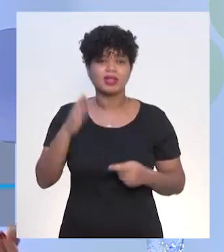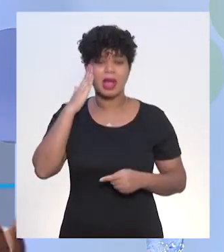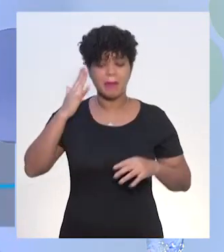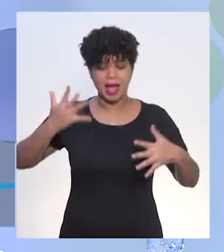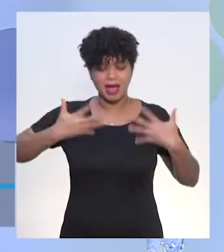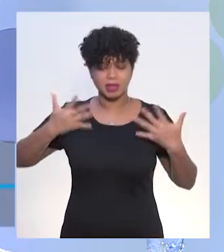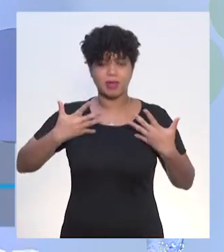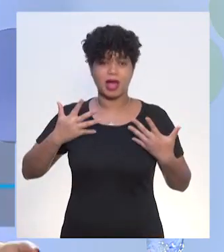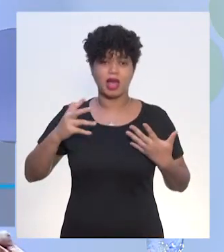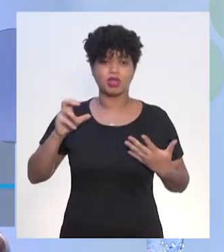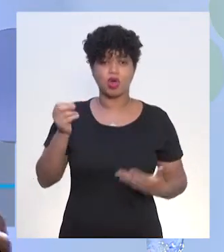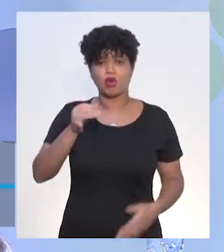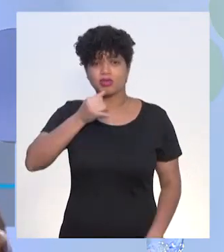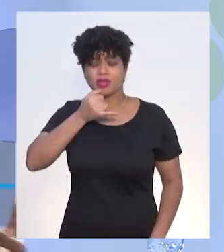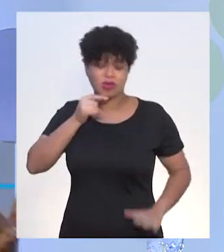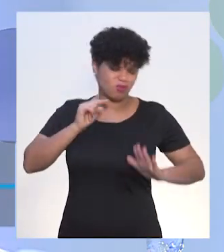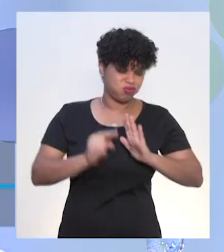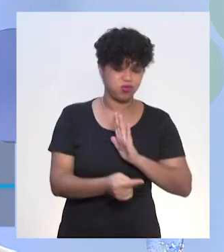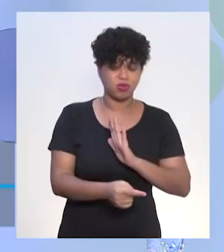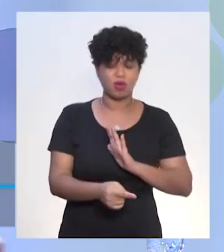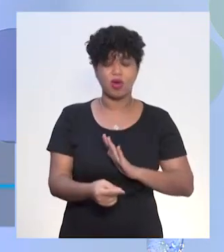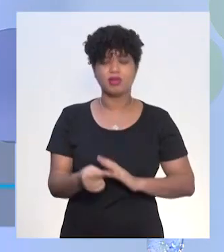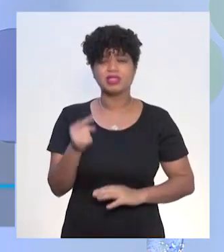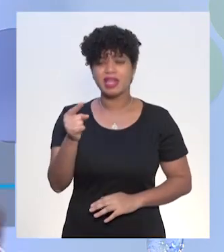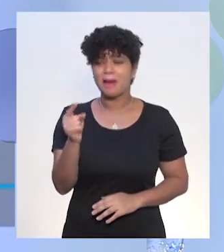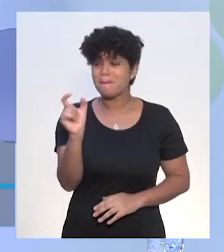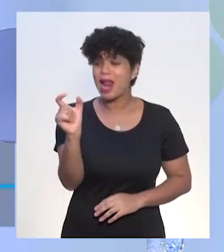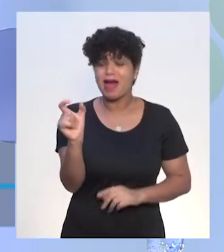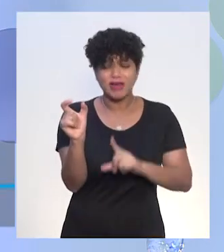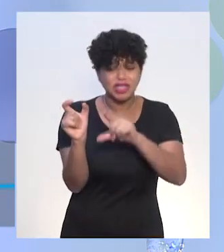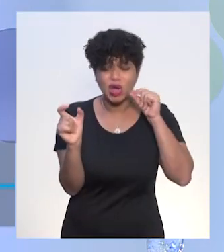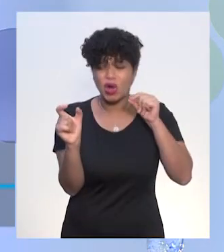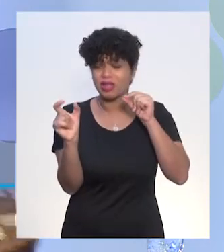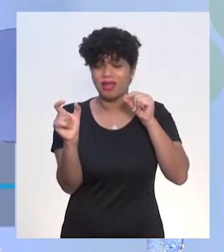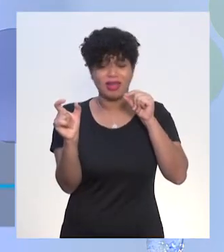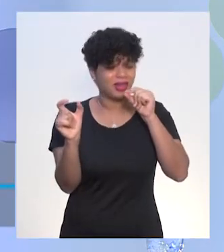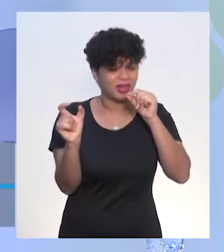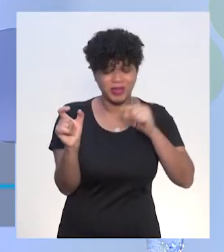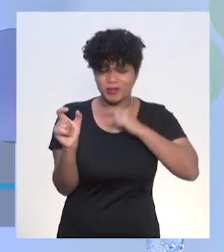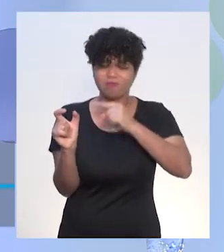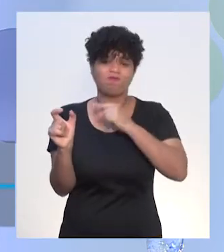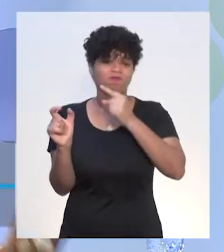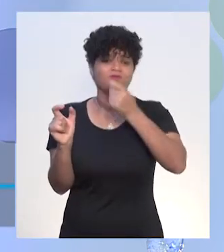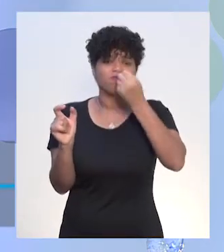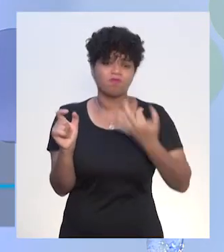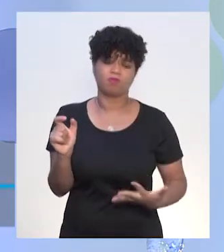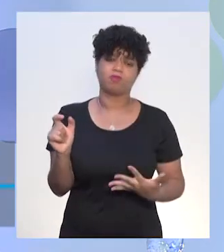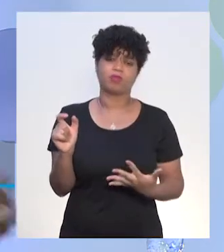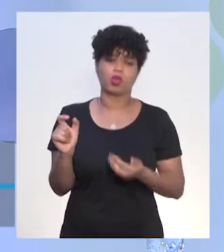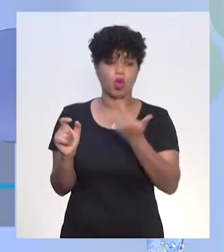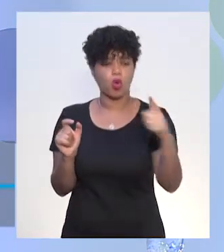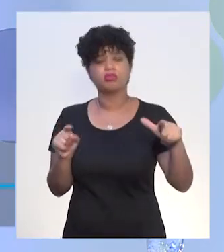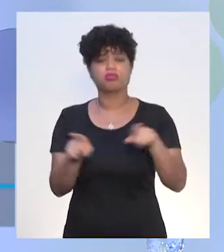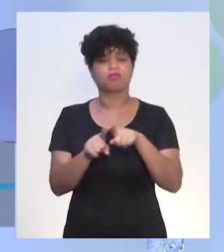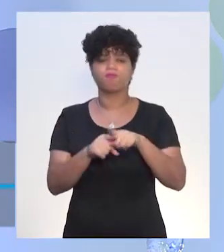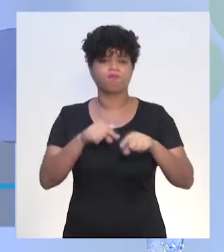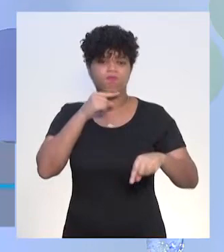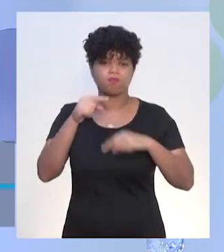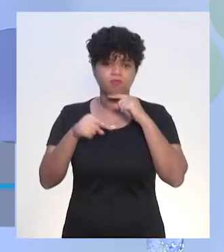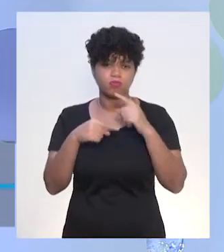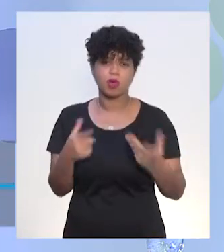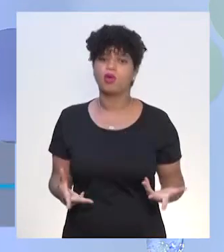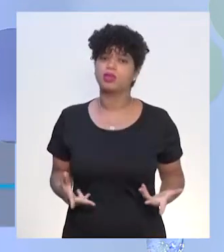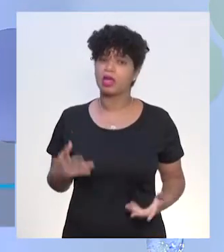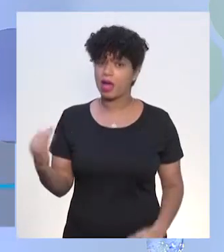gente tenta colocar em palavras o que a gente está sentindo e a gente não consegue nem a gente consegue nem o outro né então